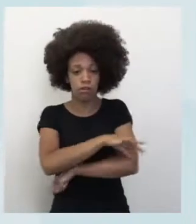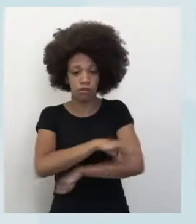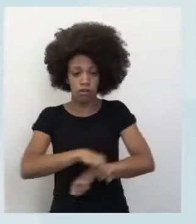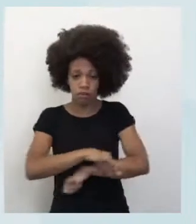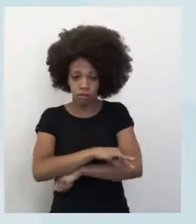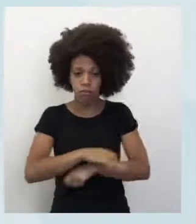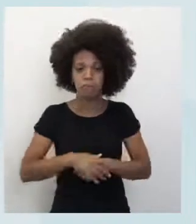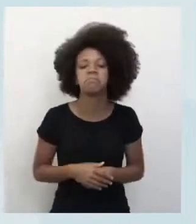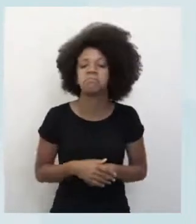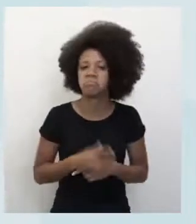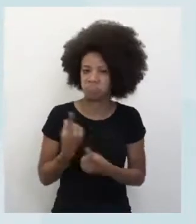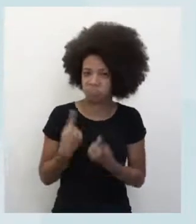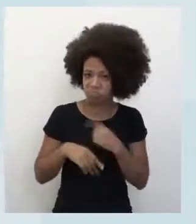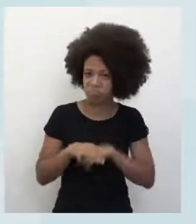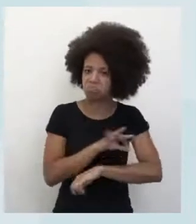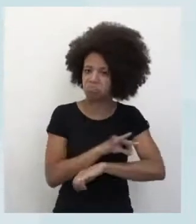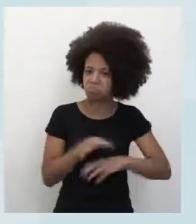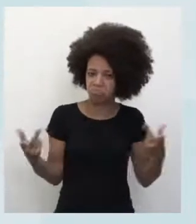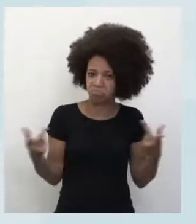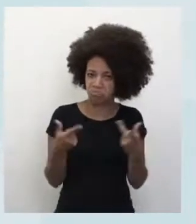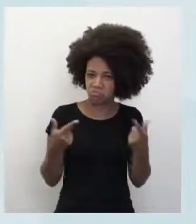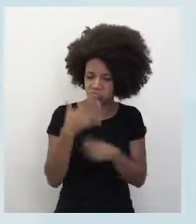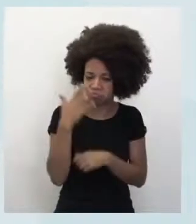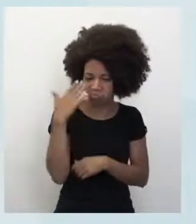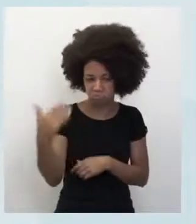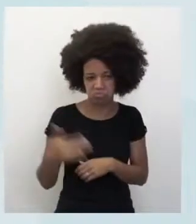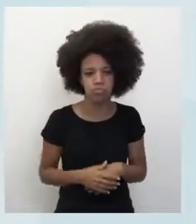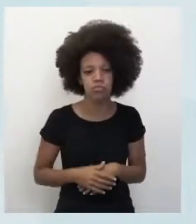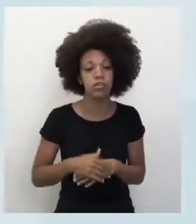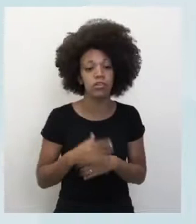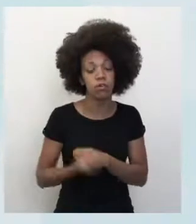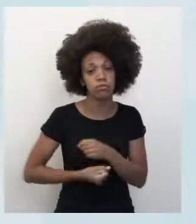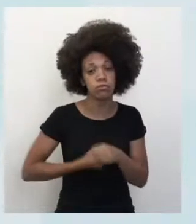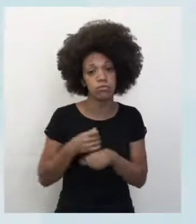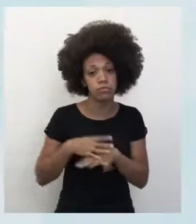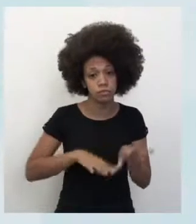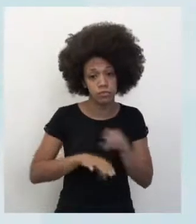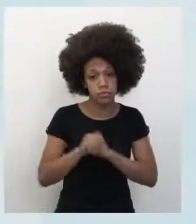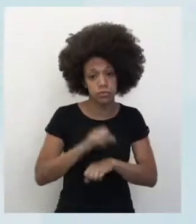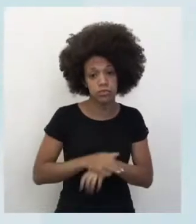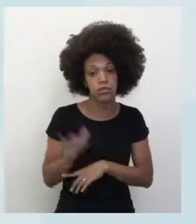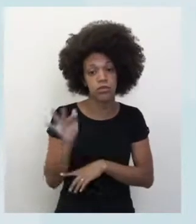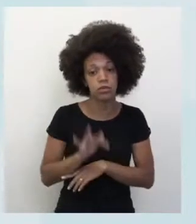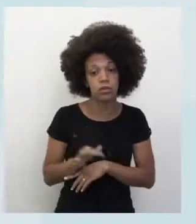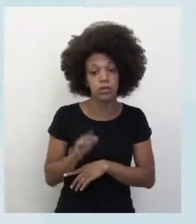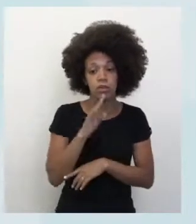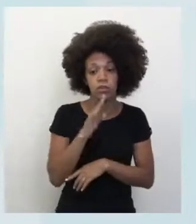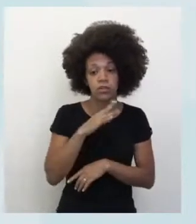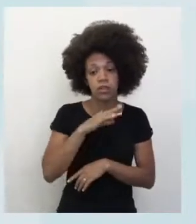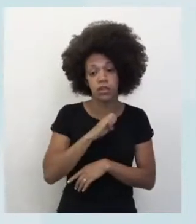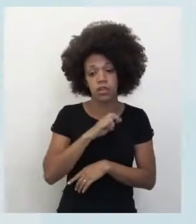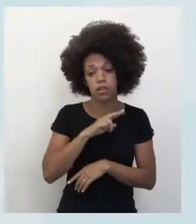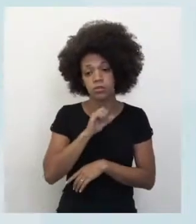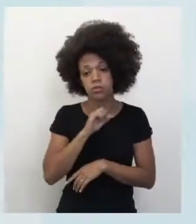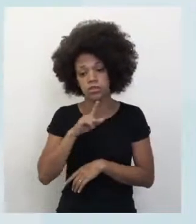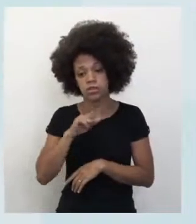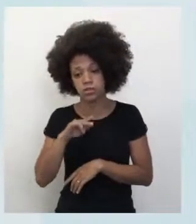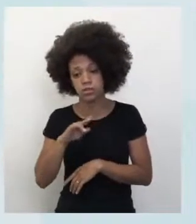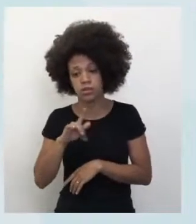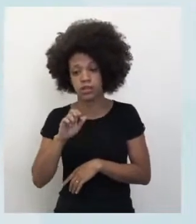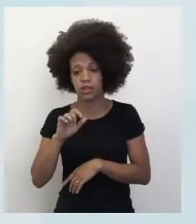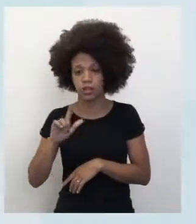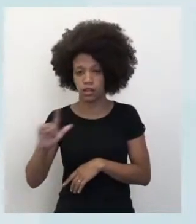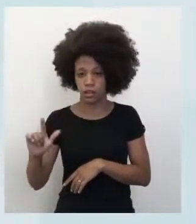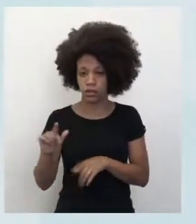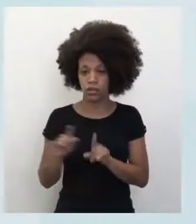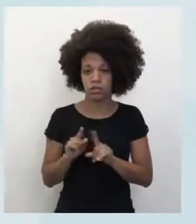tornou mesmo. No ano que se formou na faculdade, conheceu um conde, Eusébio Guel e Manuel Vicens e Montaner.